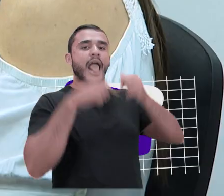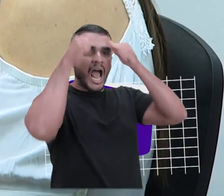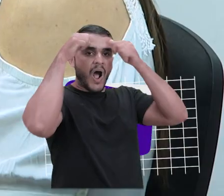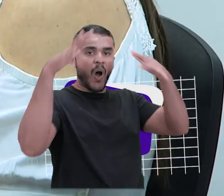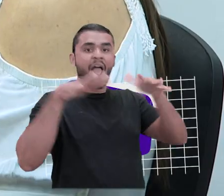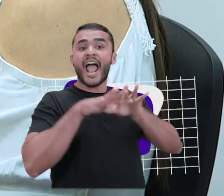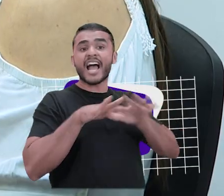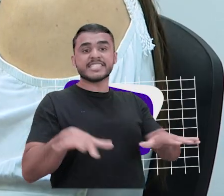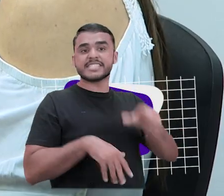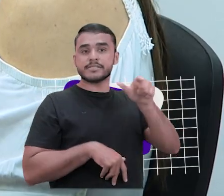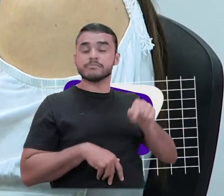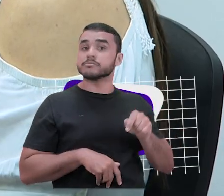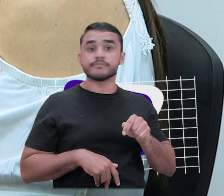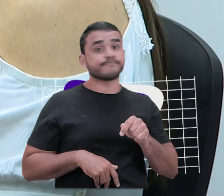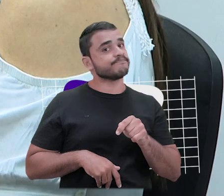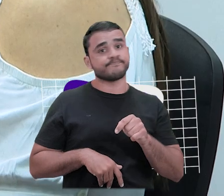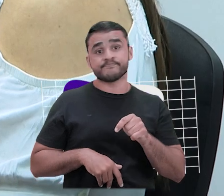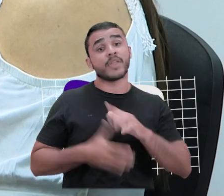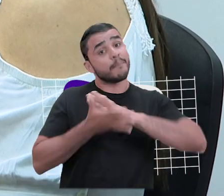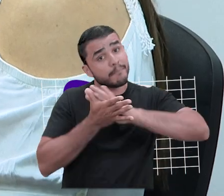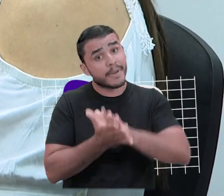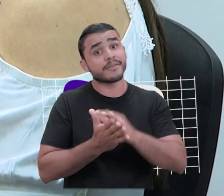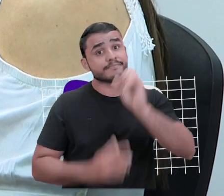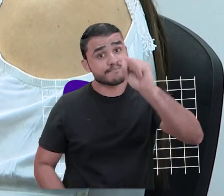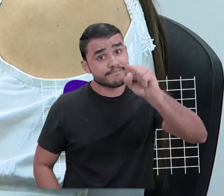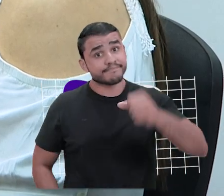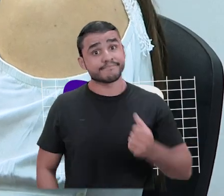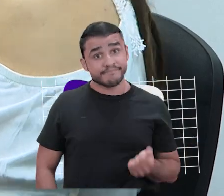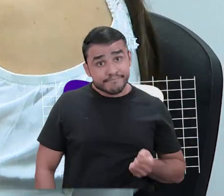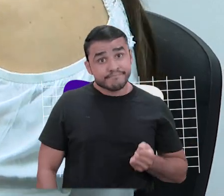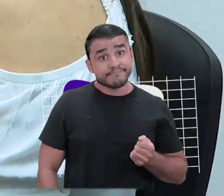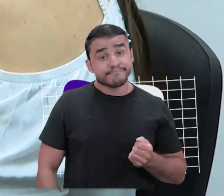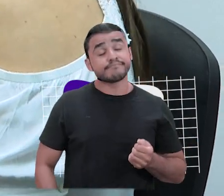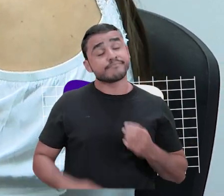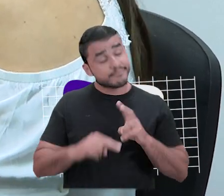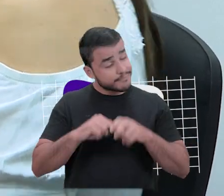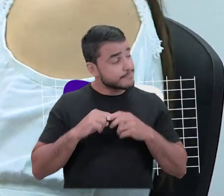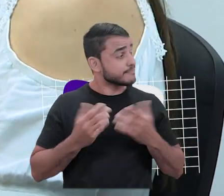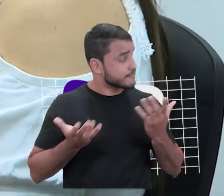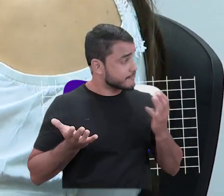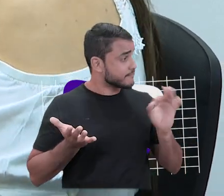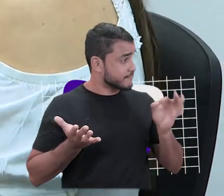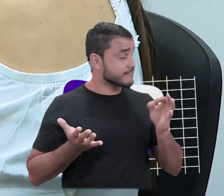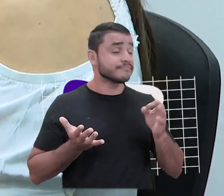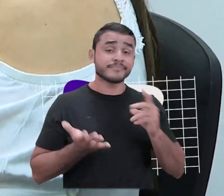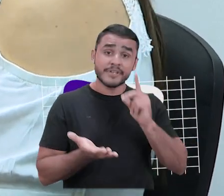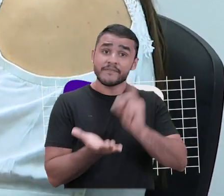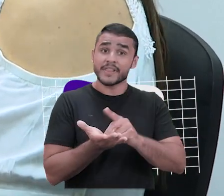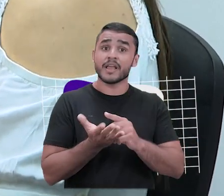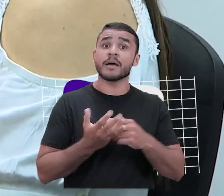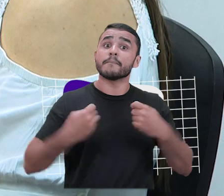isso Total. mesmo. É sobre a luta, né? Que a gente tá aqui pra... a gente